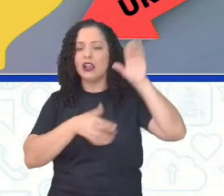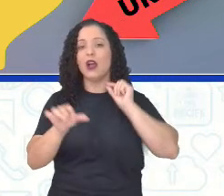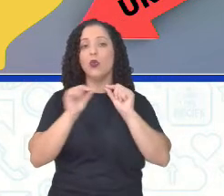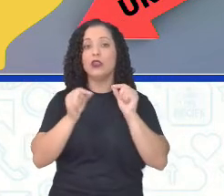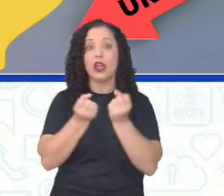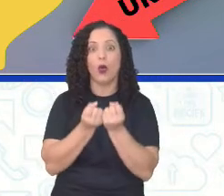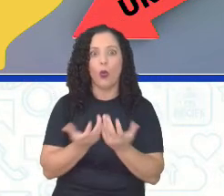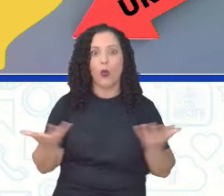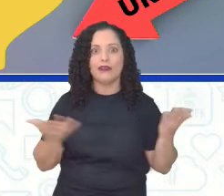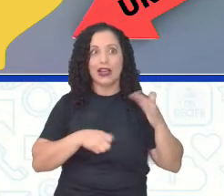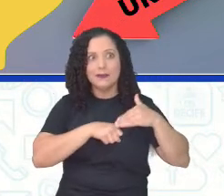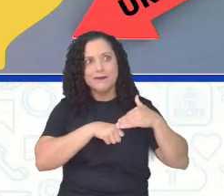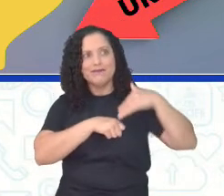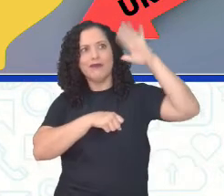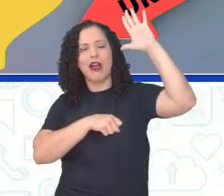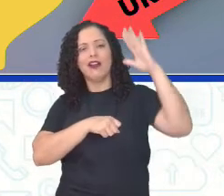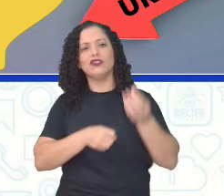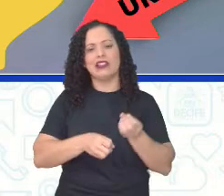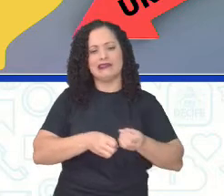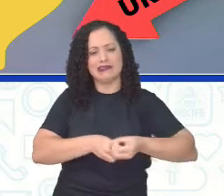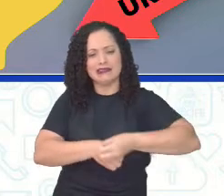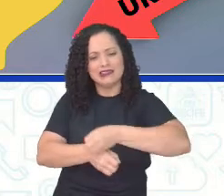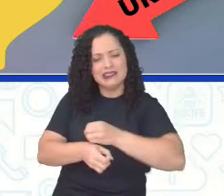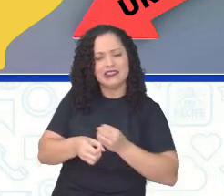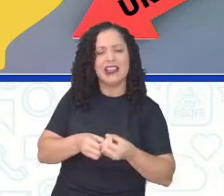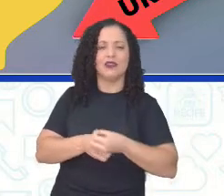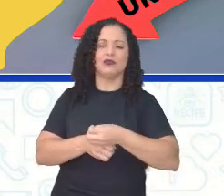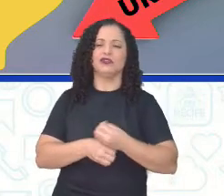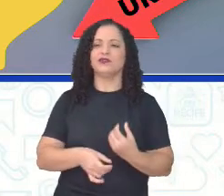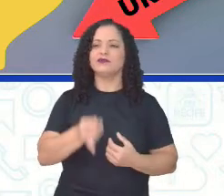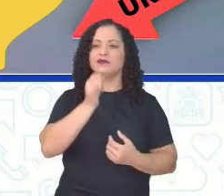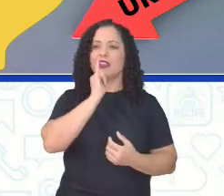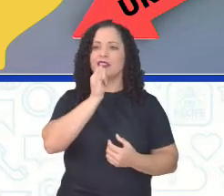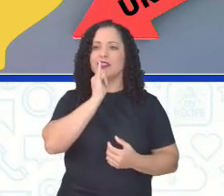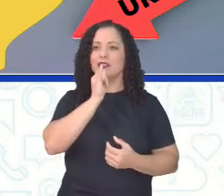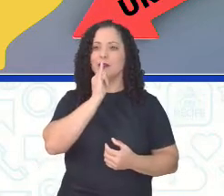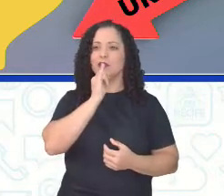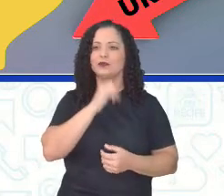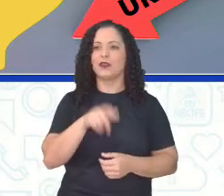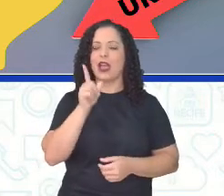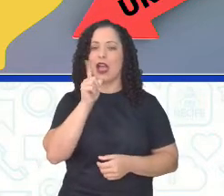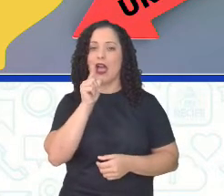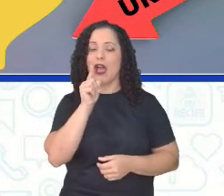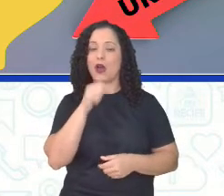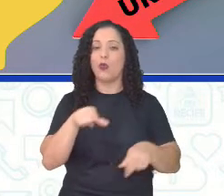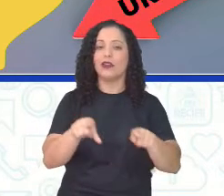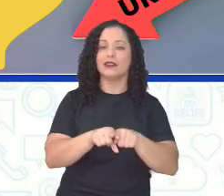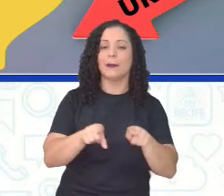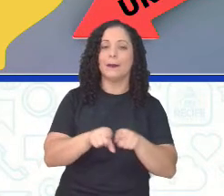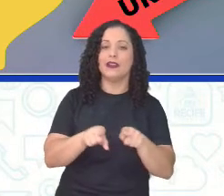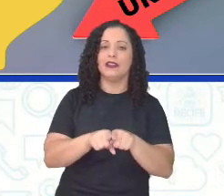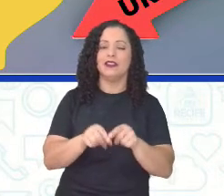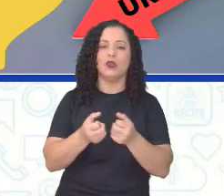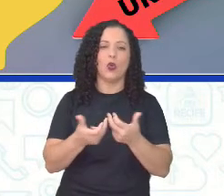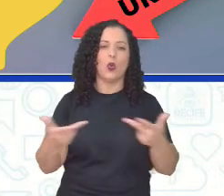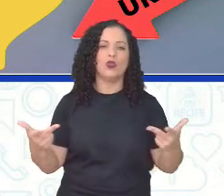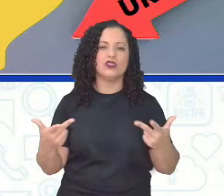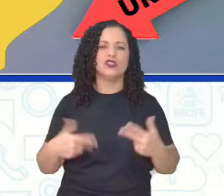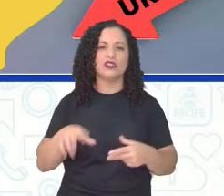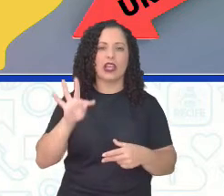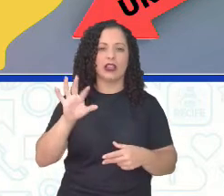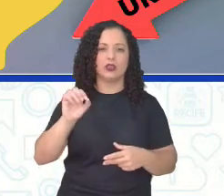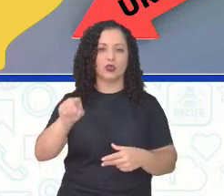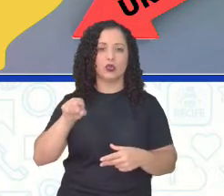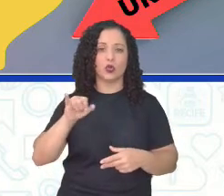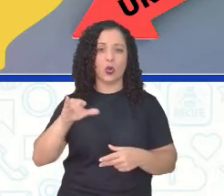celulares decorrente das atividades vitais, bem como o de água e de outras substâncias tóxicas presentes na